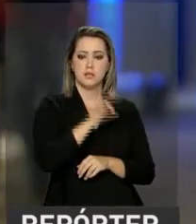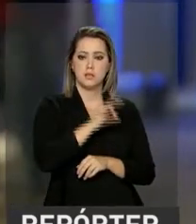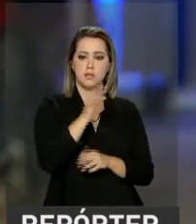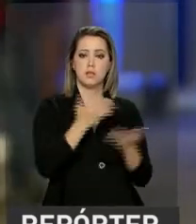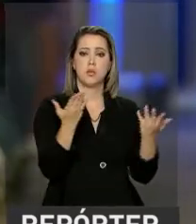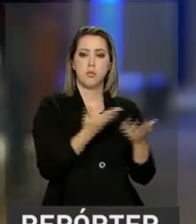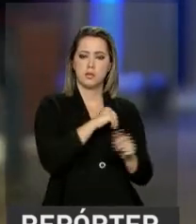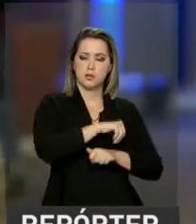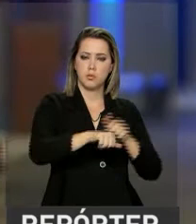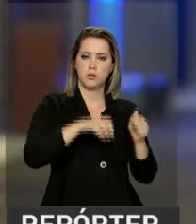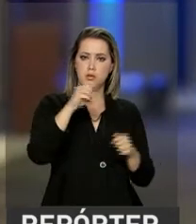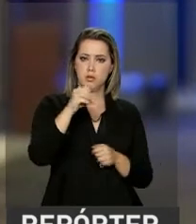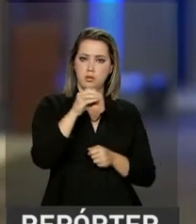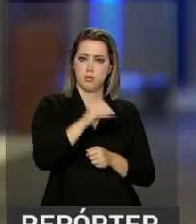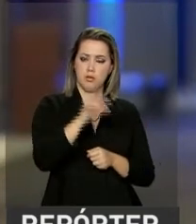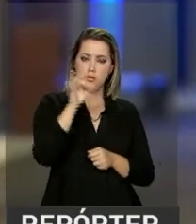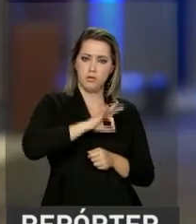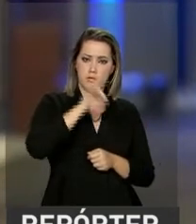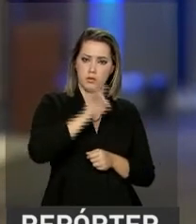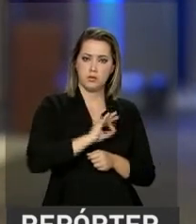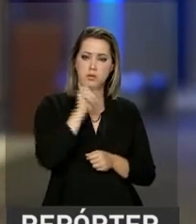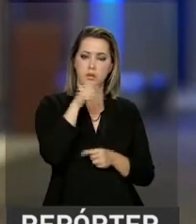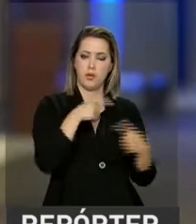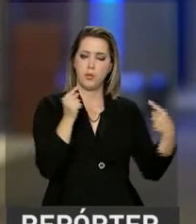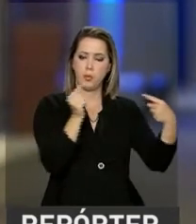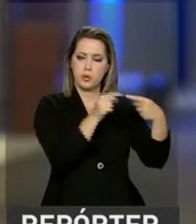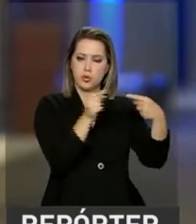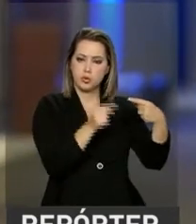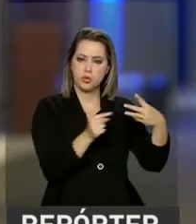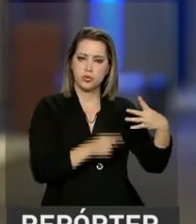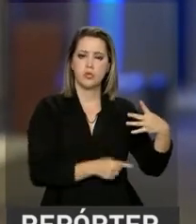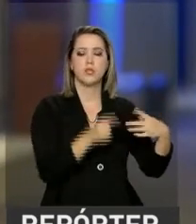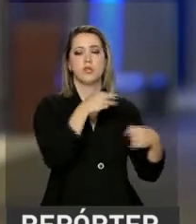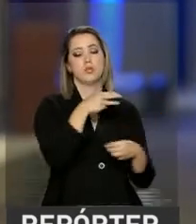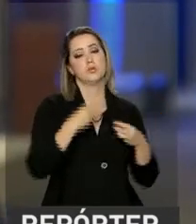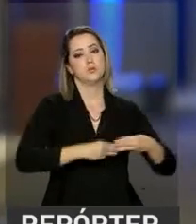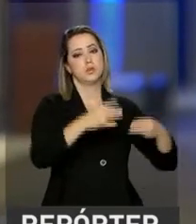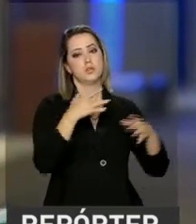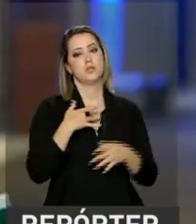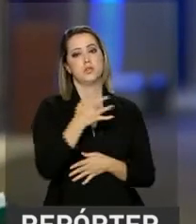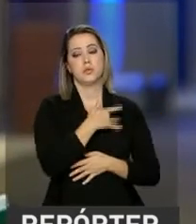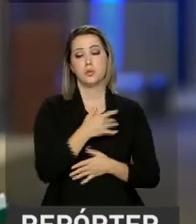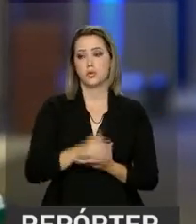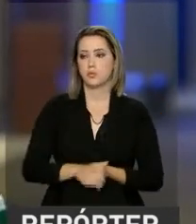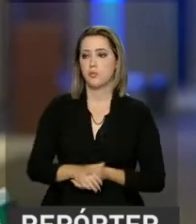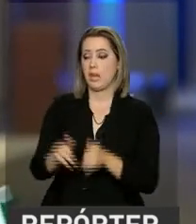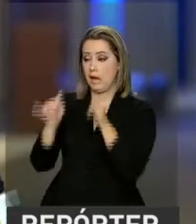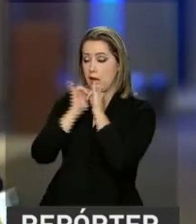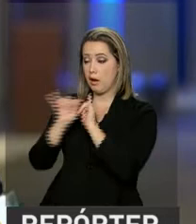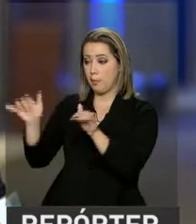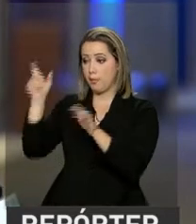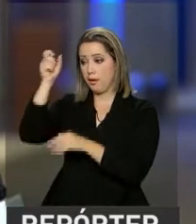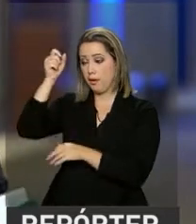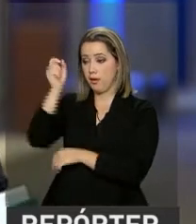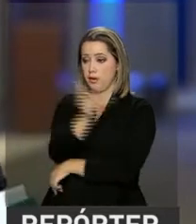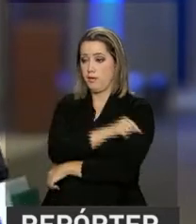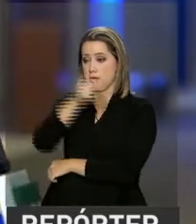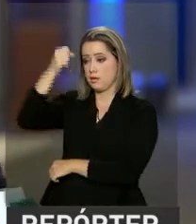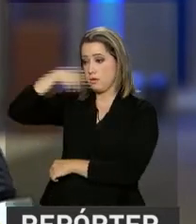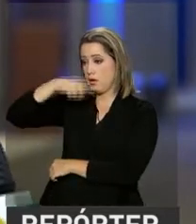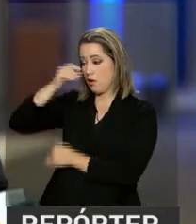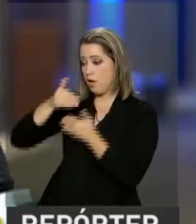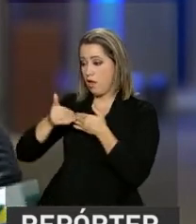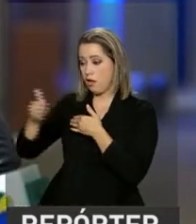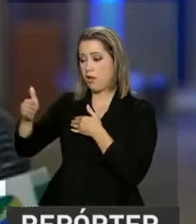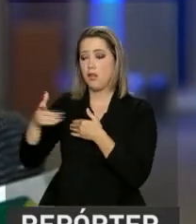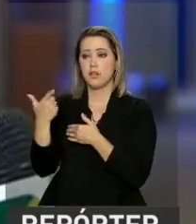os 90% que são os preconizados e o alvo do Ministério. A campanha de vacinação contra a gripe foi ampliada até